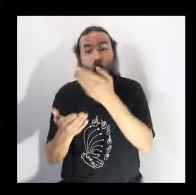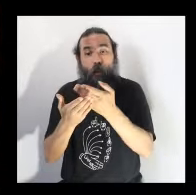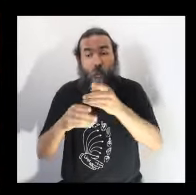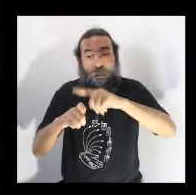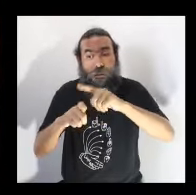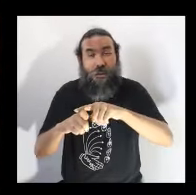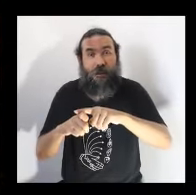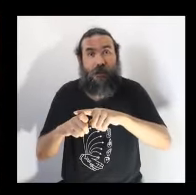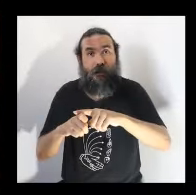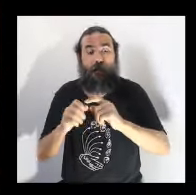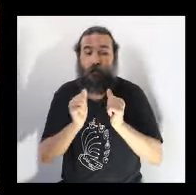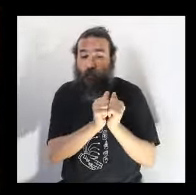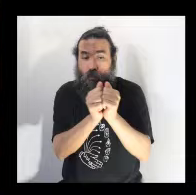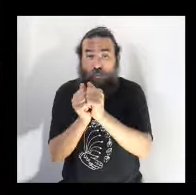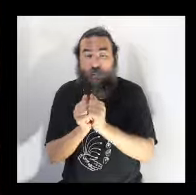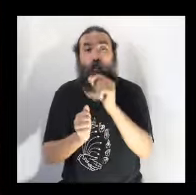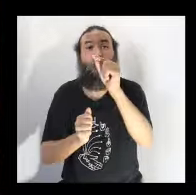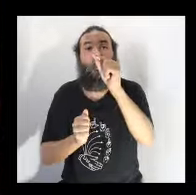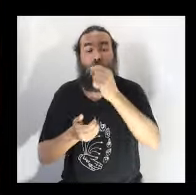saúde pela cura e bem-estar